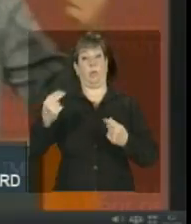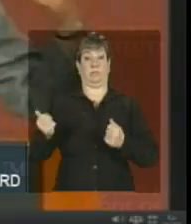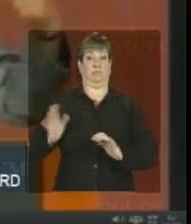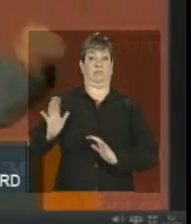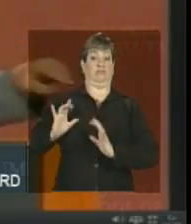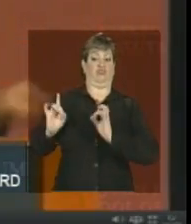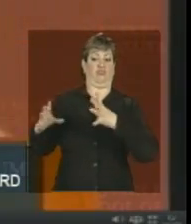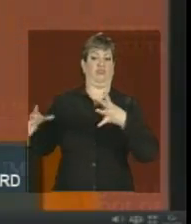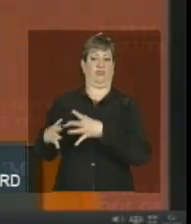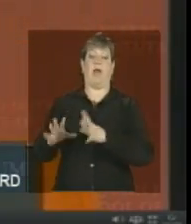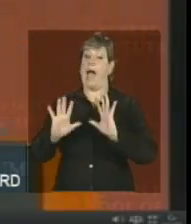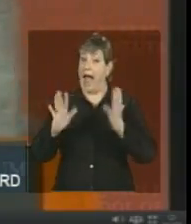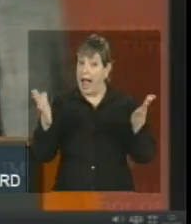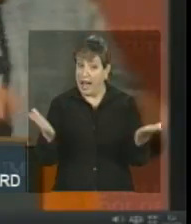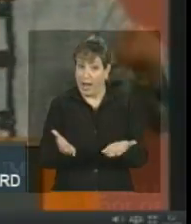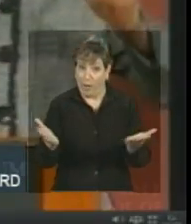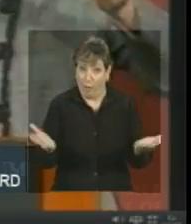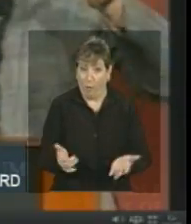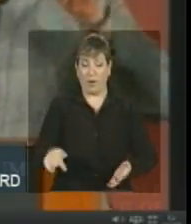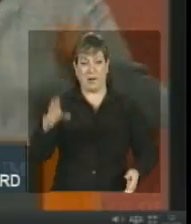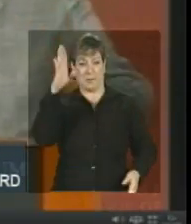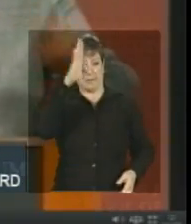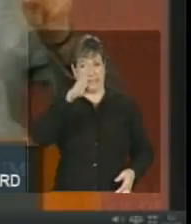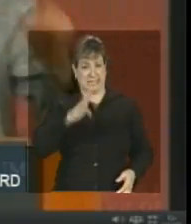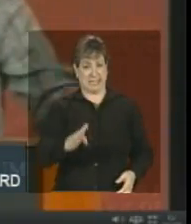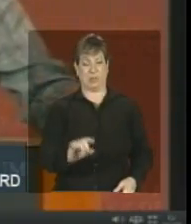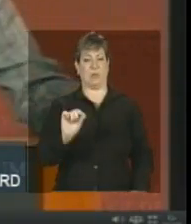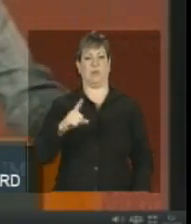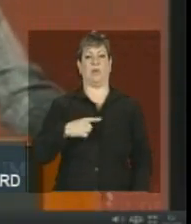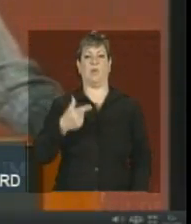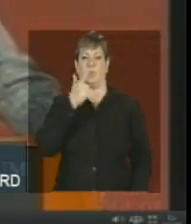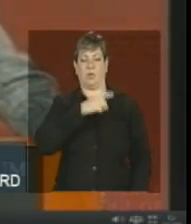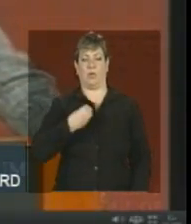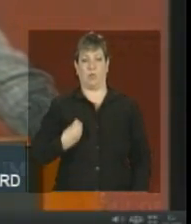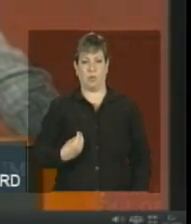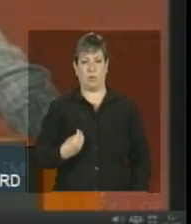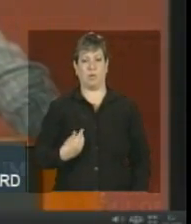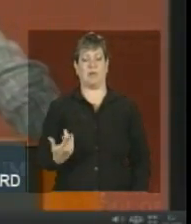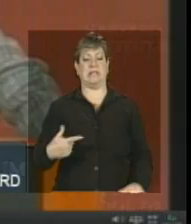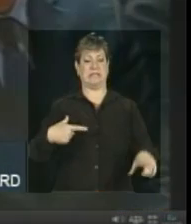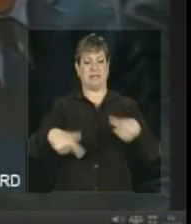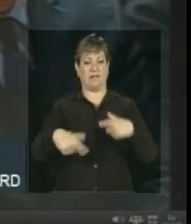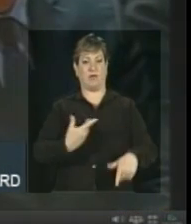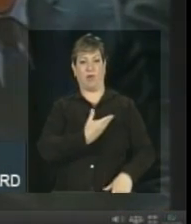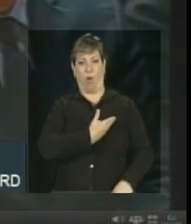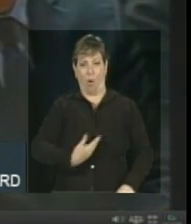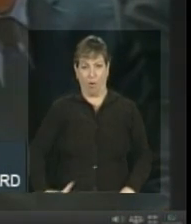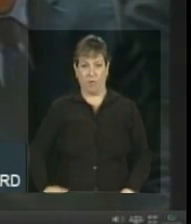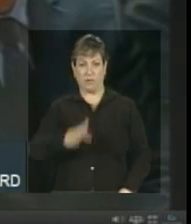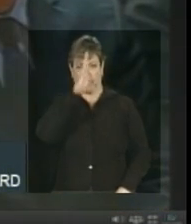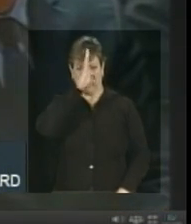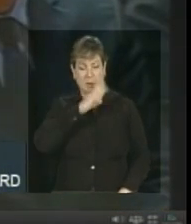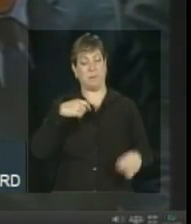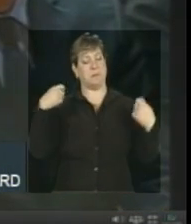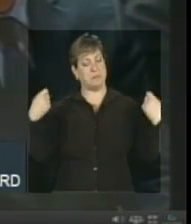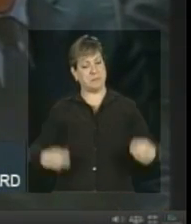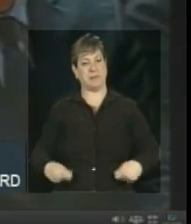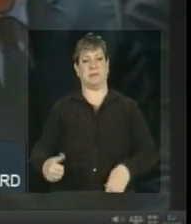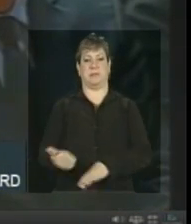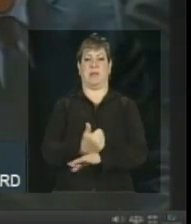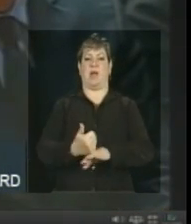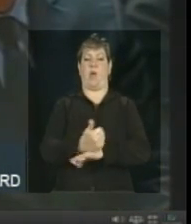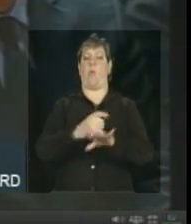que está acontecendo no Brasil é que o serviço público tem de melhorar a qualidade. Isso significa